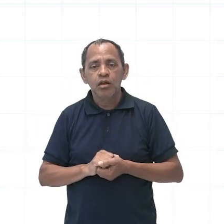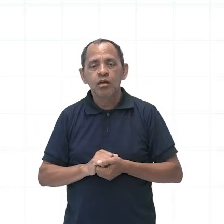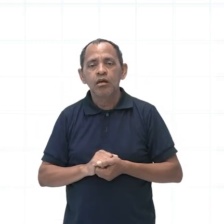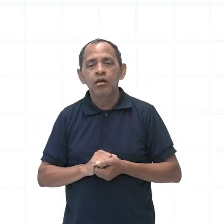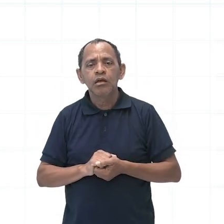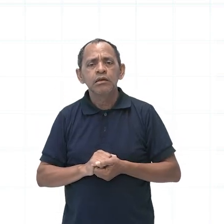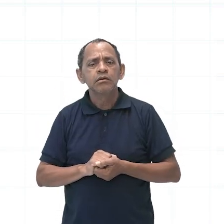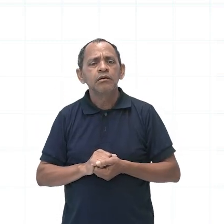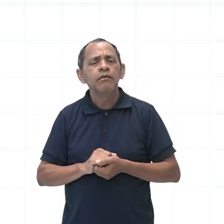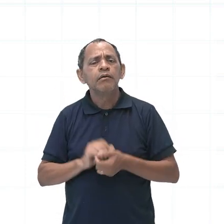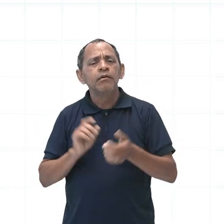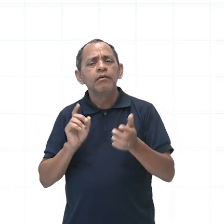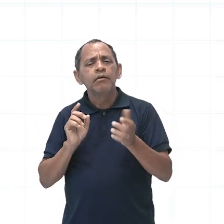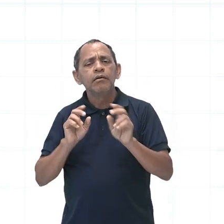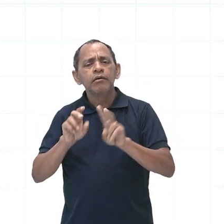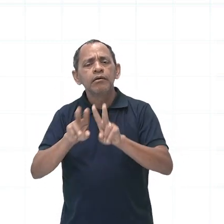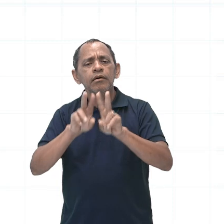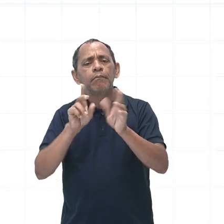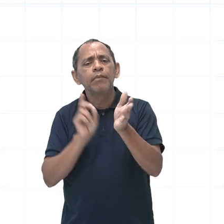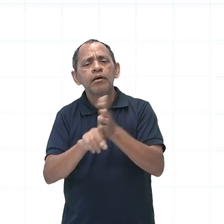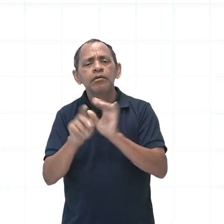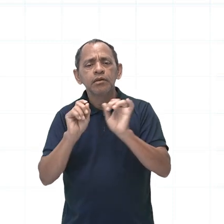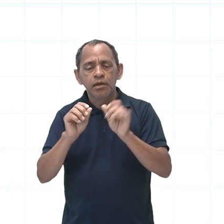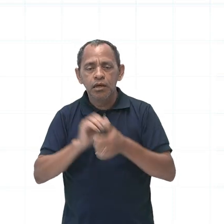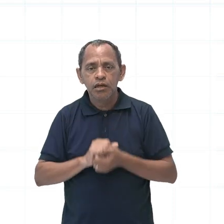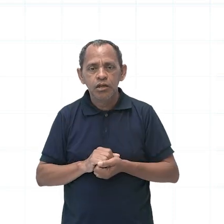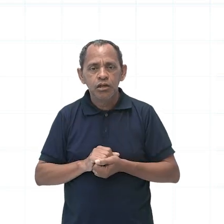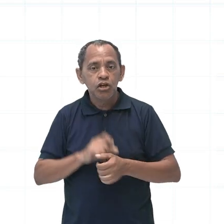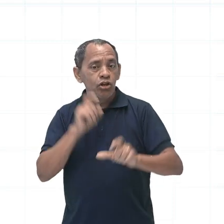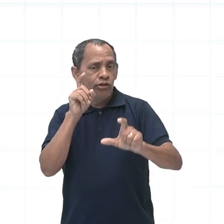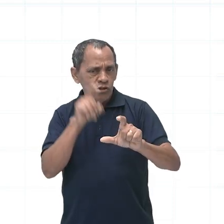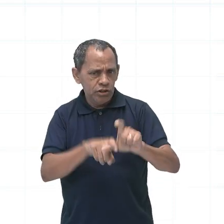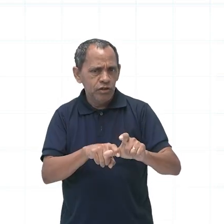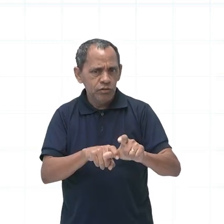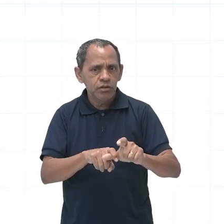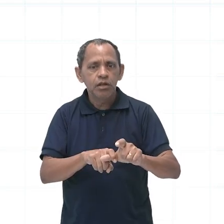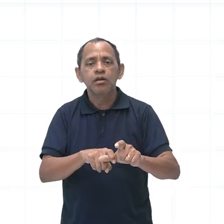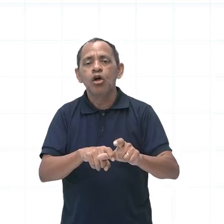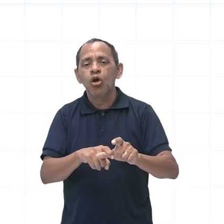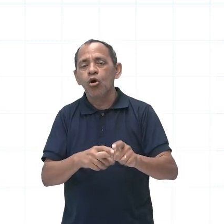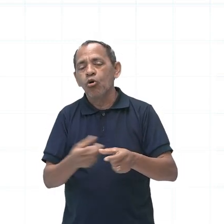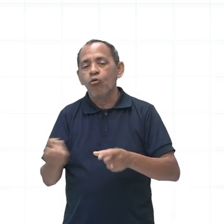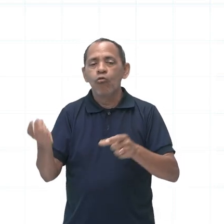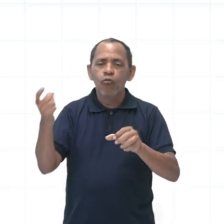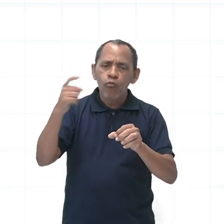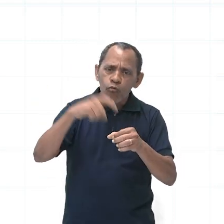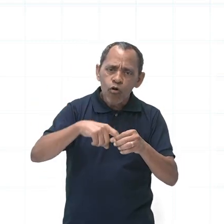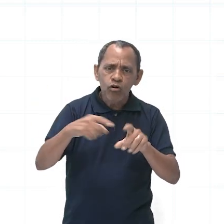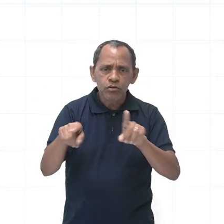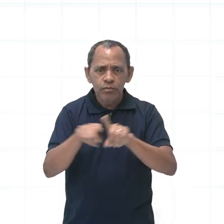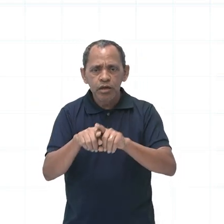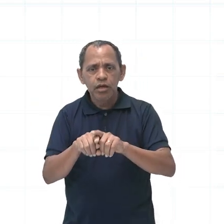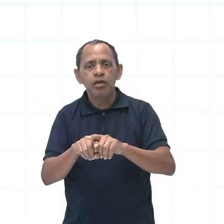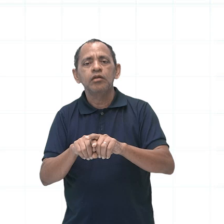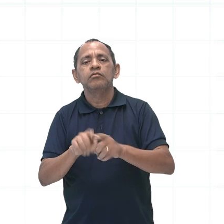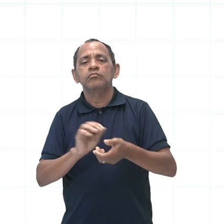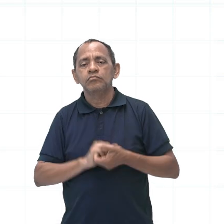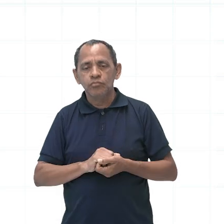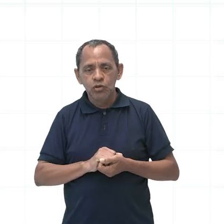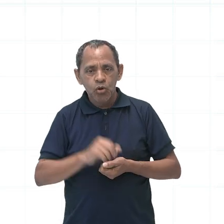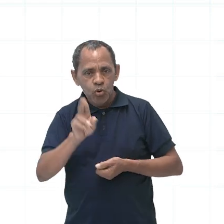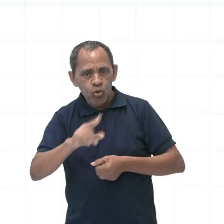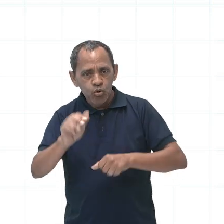questionamento dívidas vem desenrolando no Desenrola Brasil. Observem que também temos a imagem de